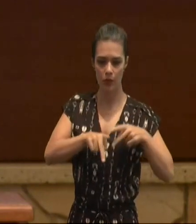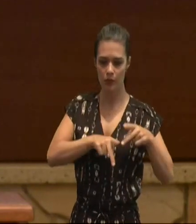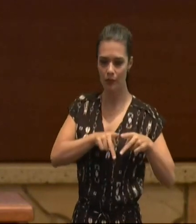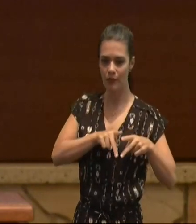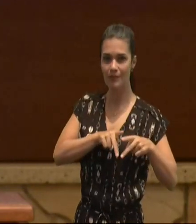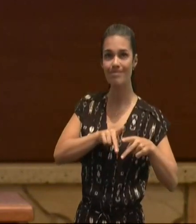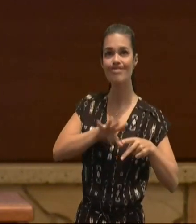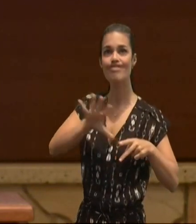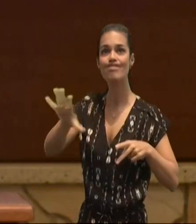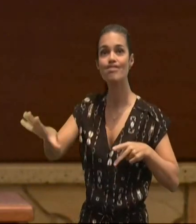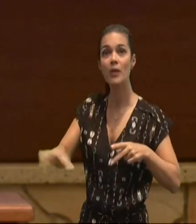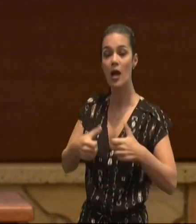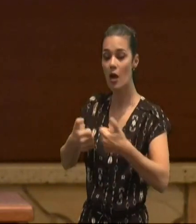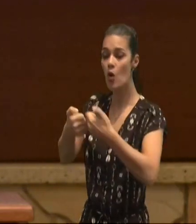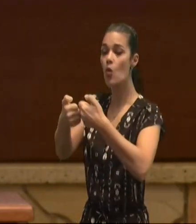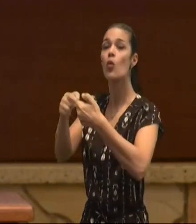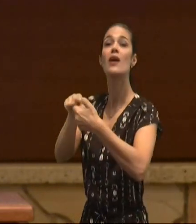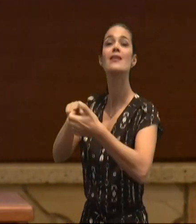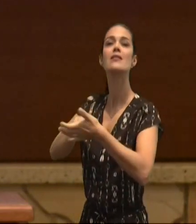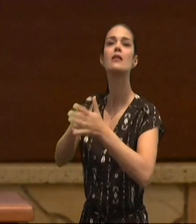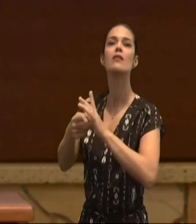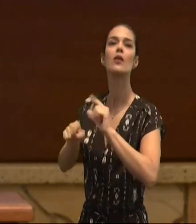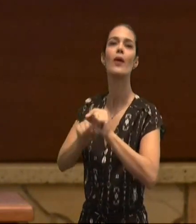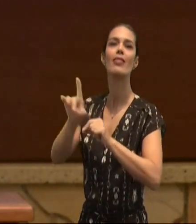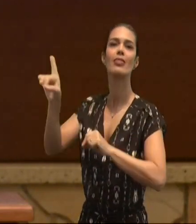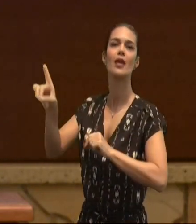o símbolo da presença do Senhor.